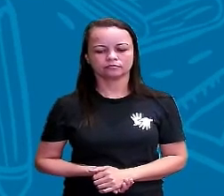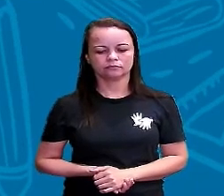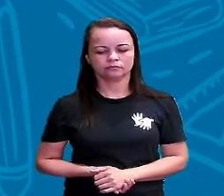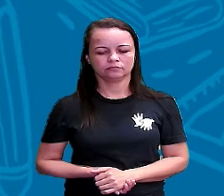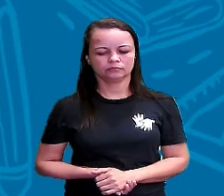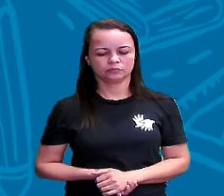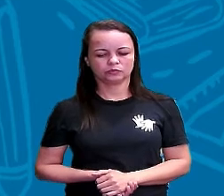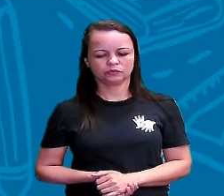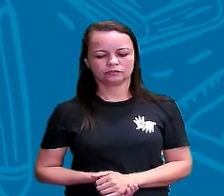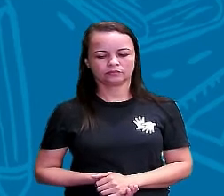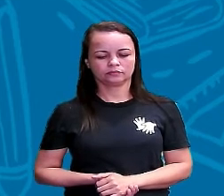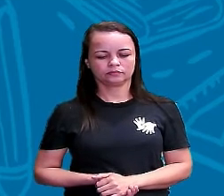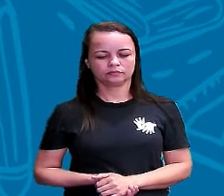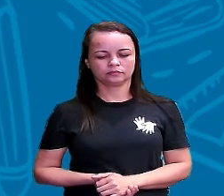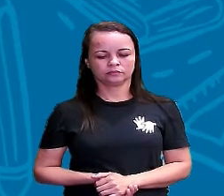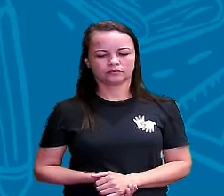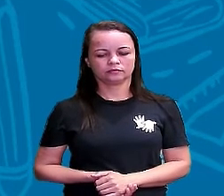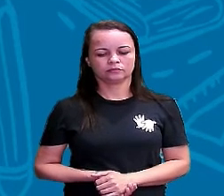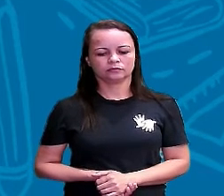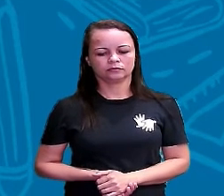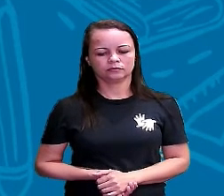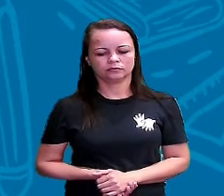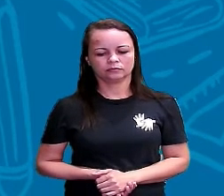Vamos voltar aqui um pouco.